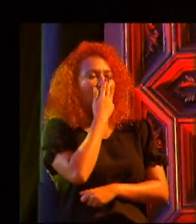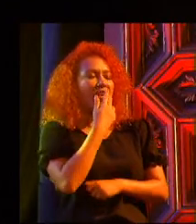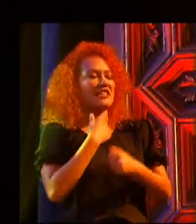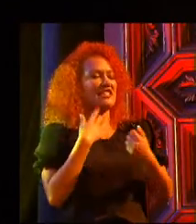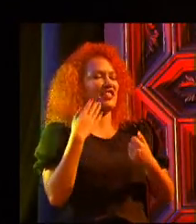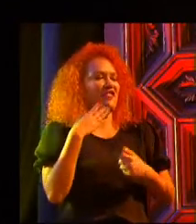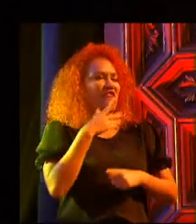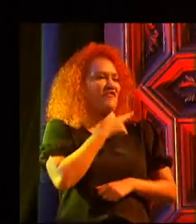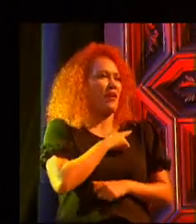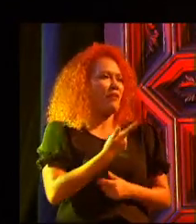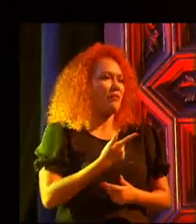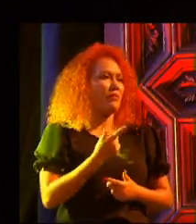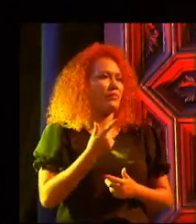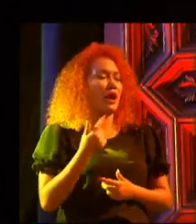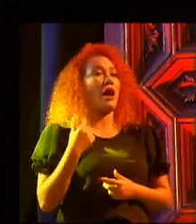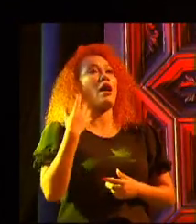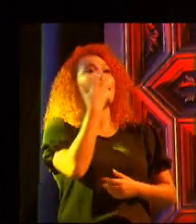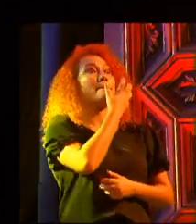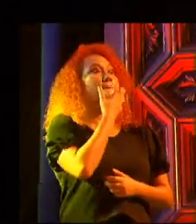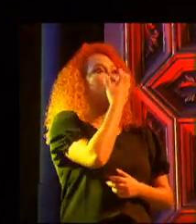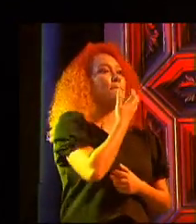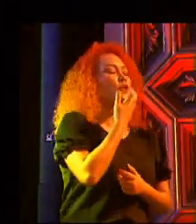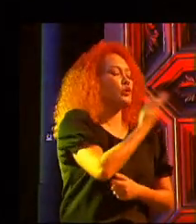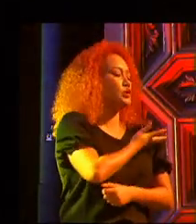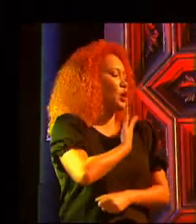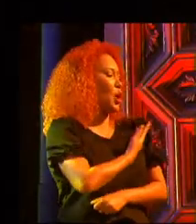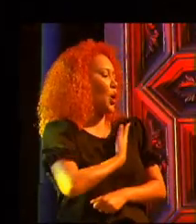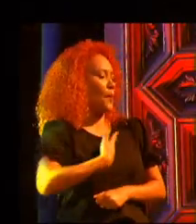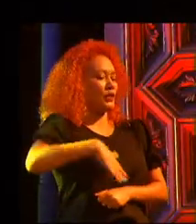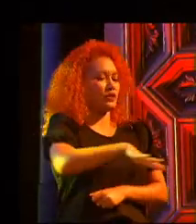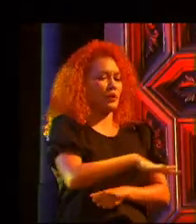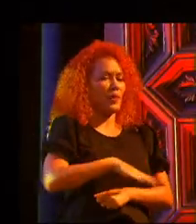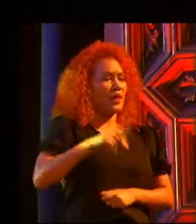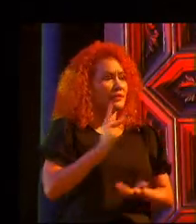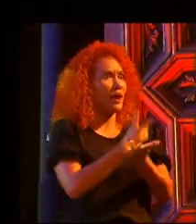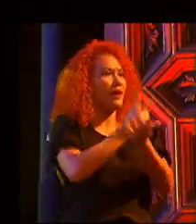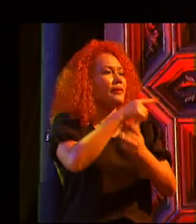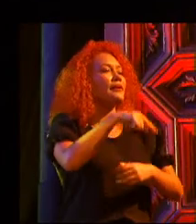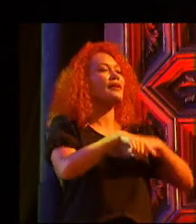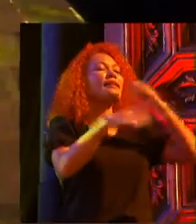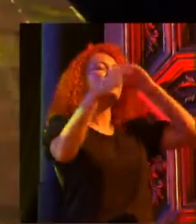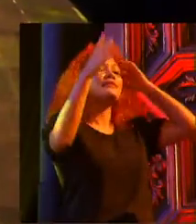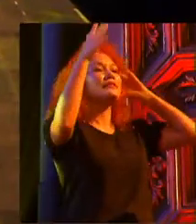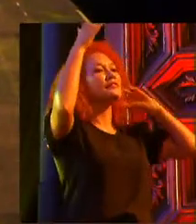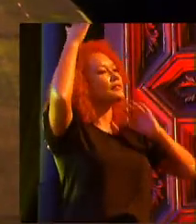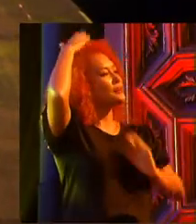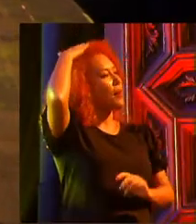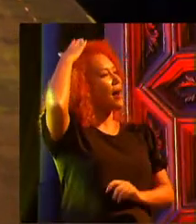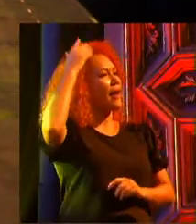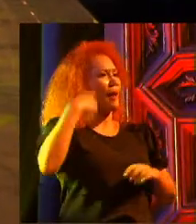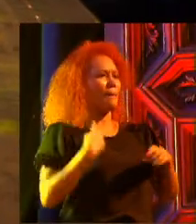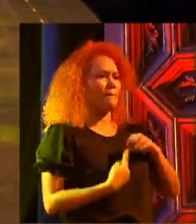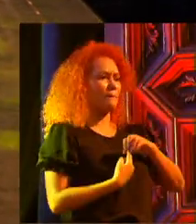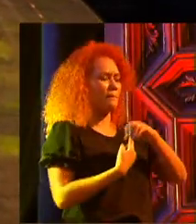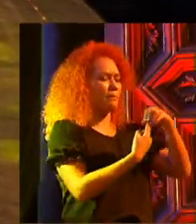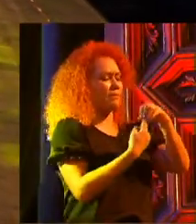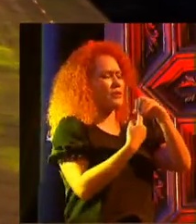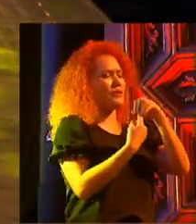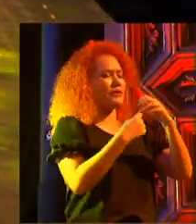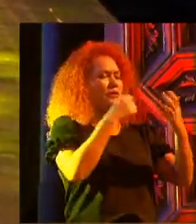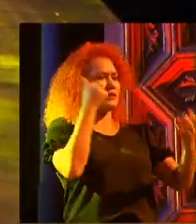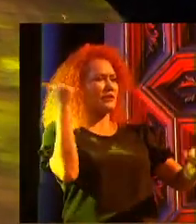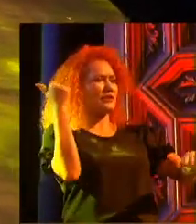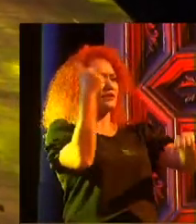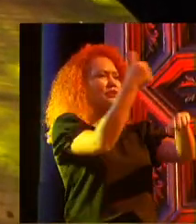de música romântica, melódica, popular, sempre teve aqui no Pará um lugar único, muito diferenciado